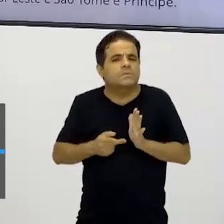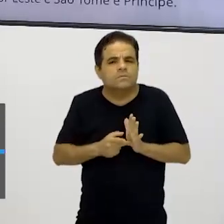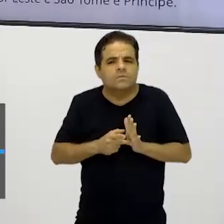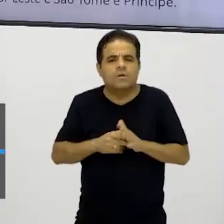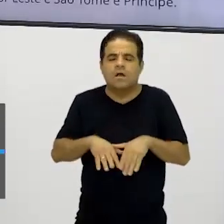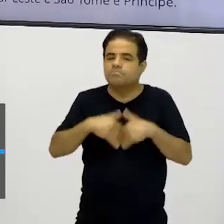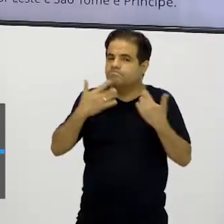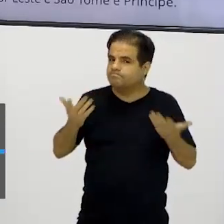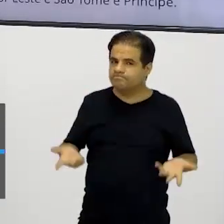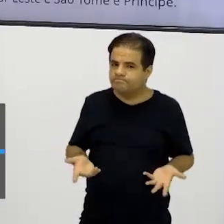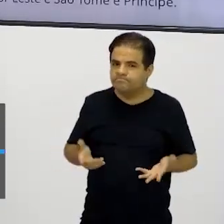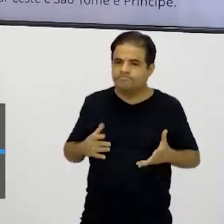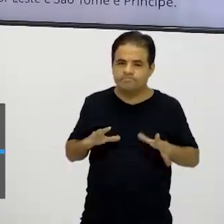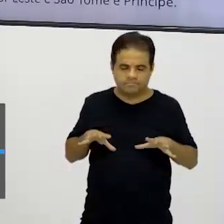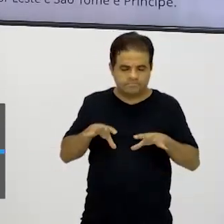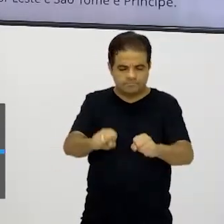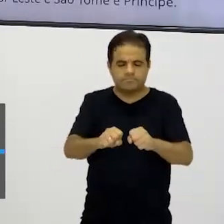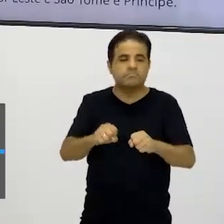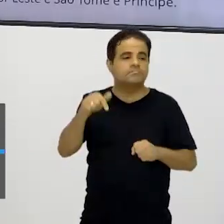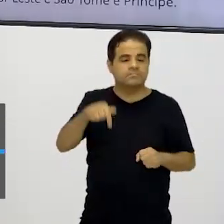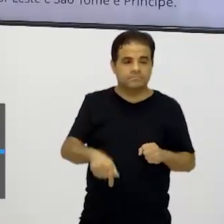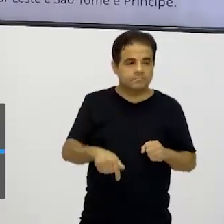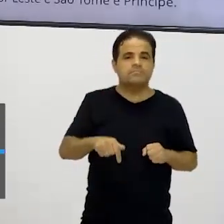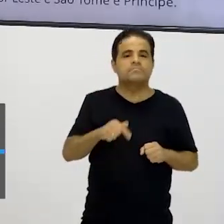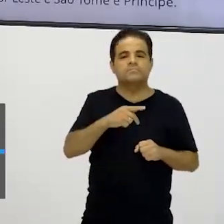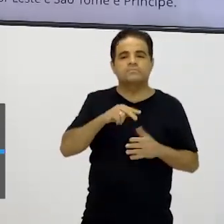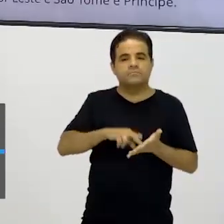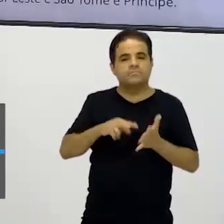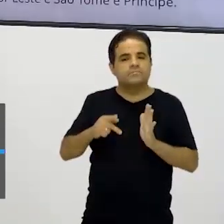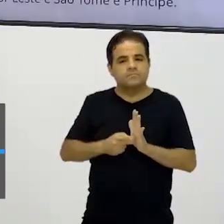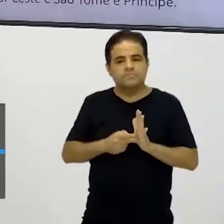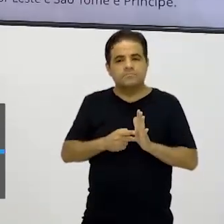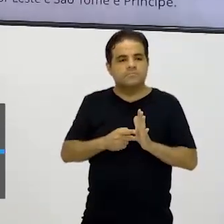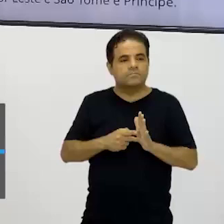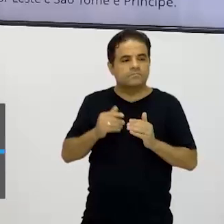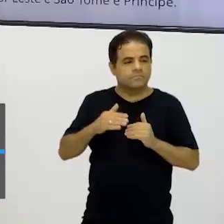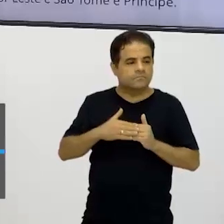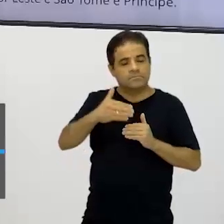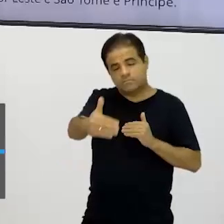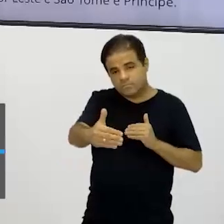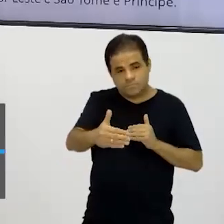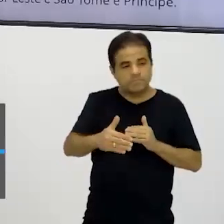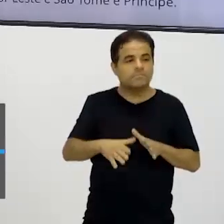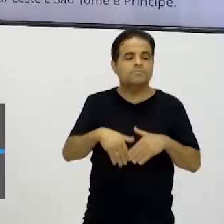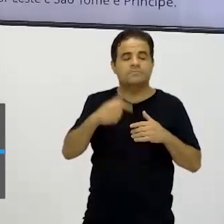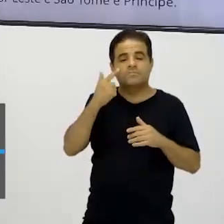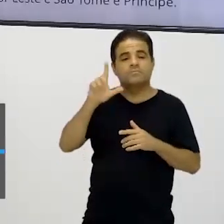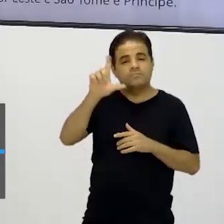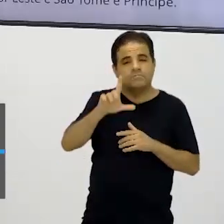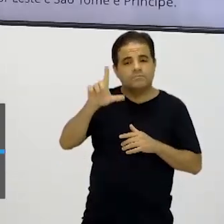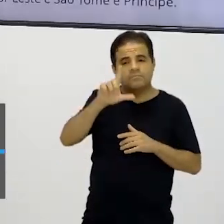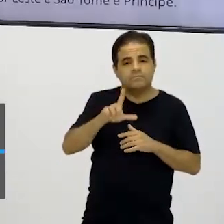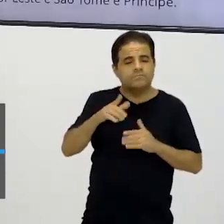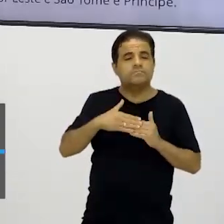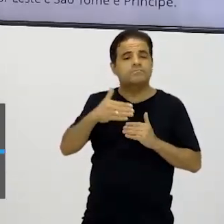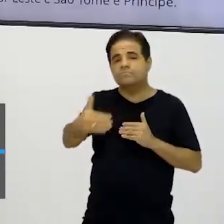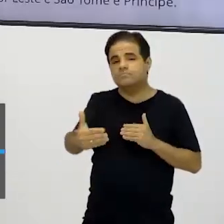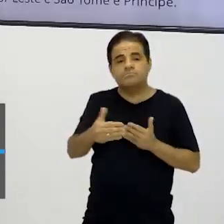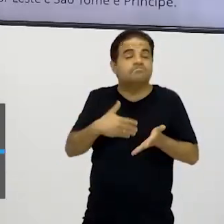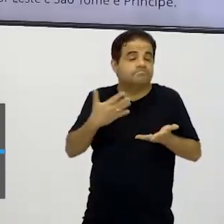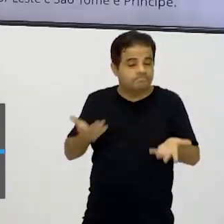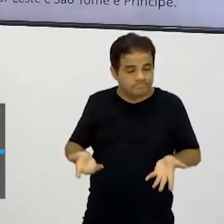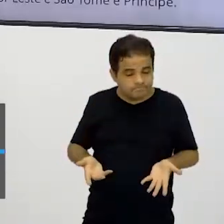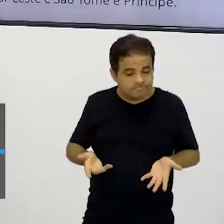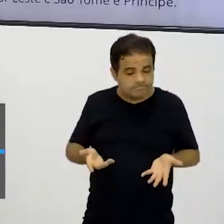significou essa colonização aqui e o que significa lá? Quais as consequências? O que a literatura pode trazer para a gente? Tá?